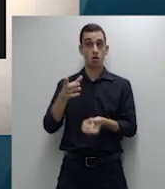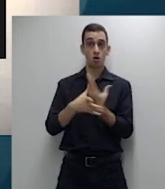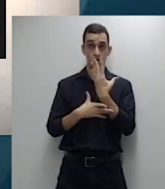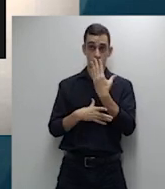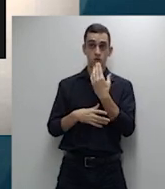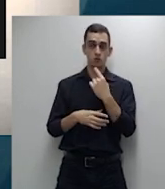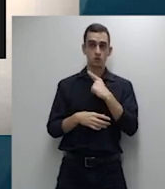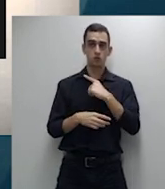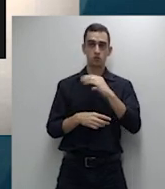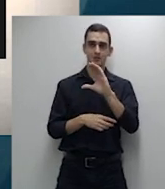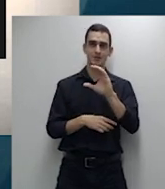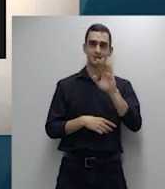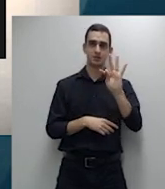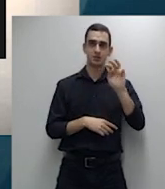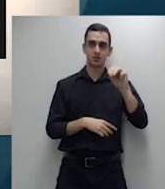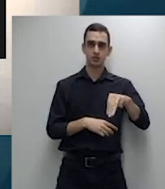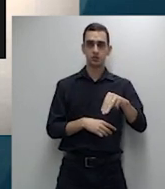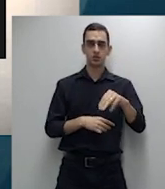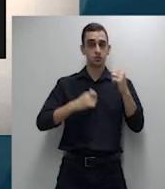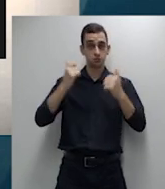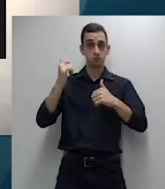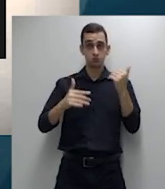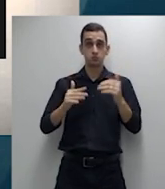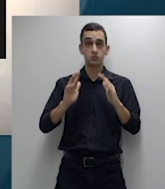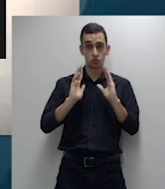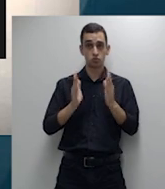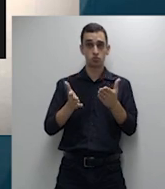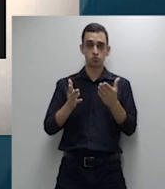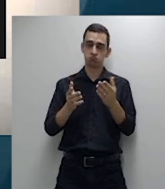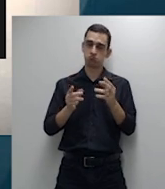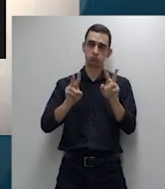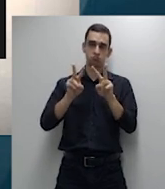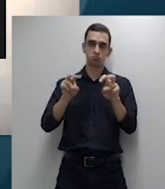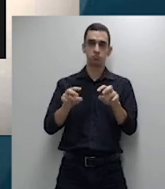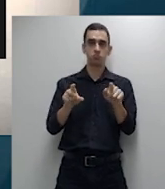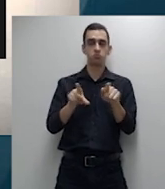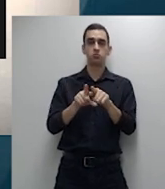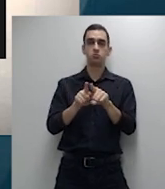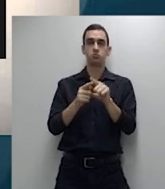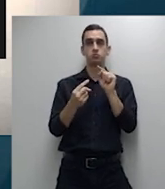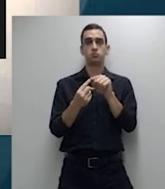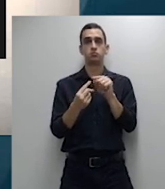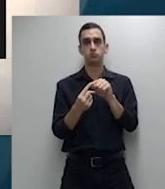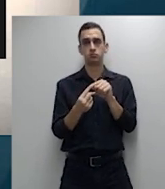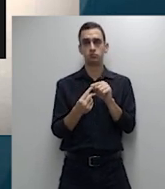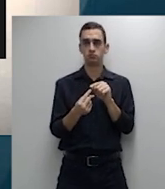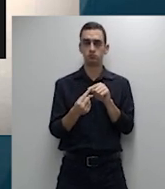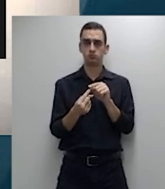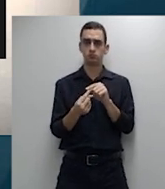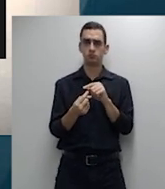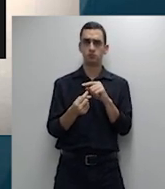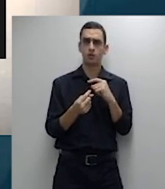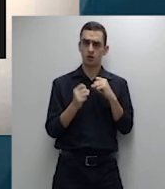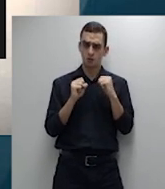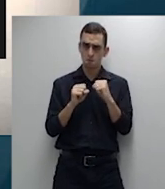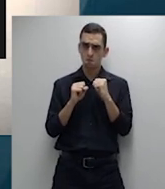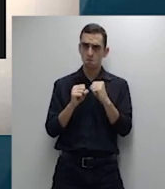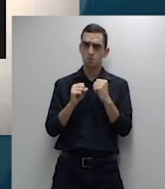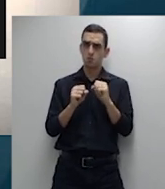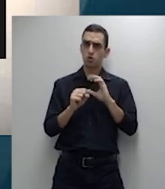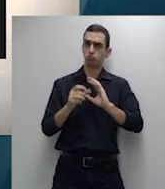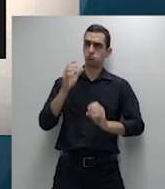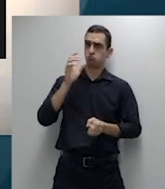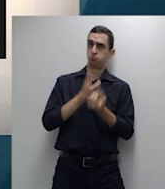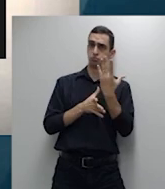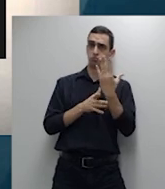CPN quando fala invenção mais por mera resolução e pode ela criar uma isenção heterônoma mano